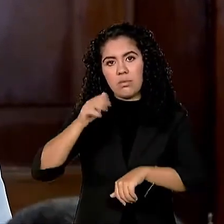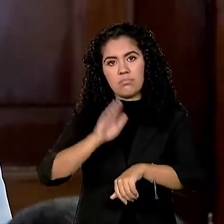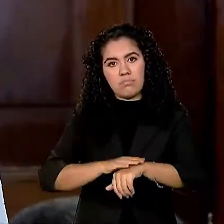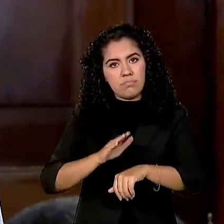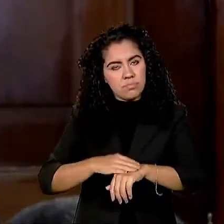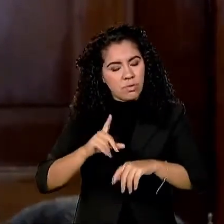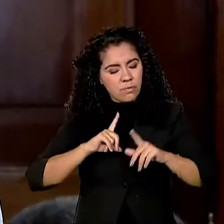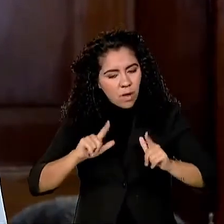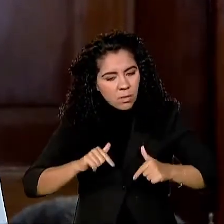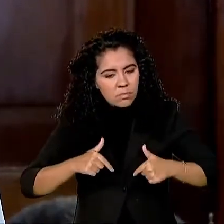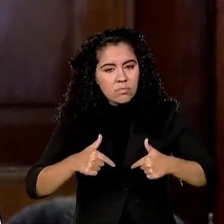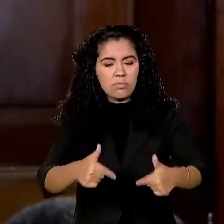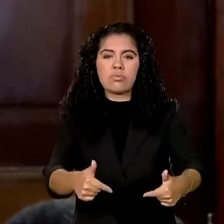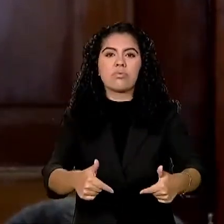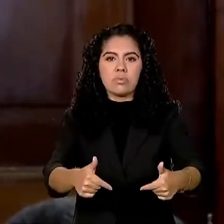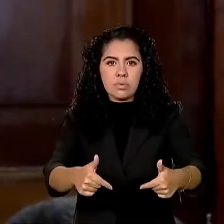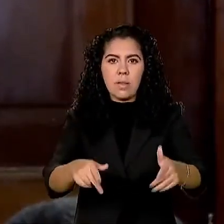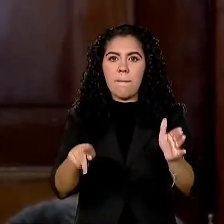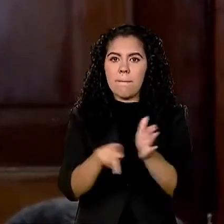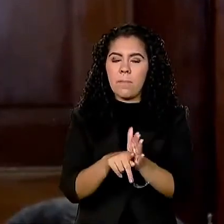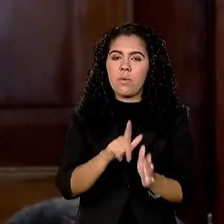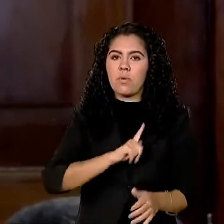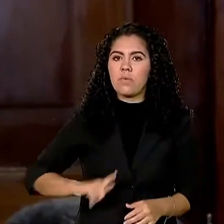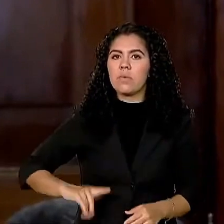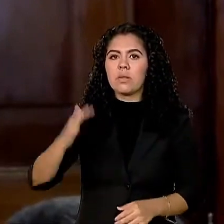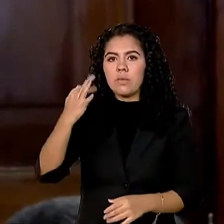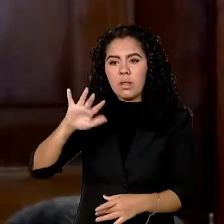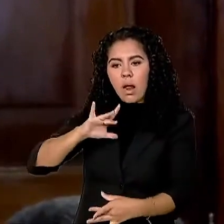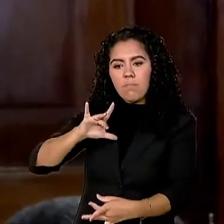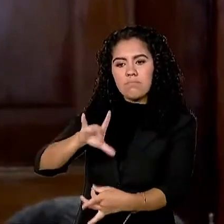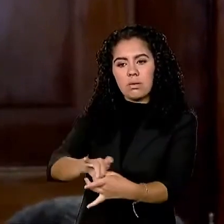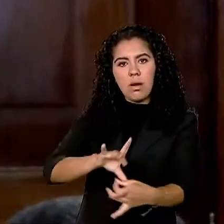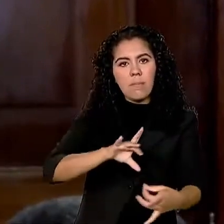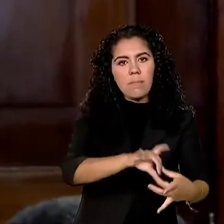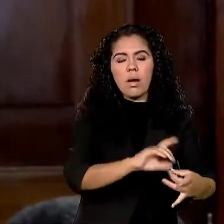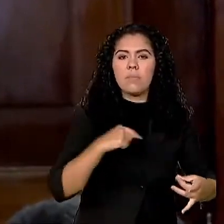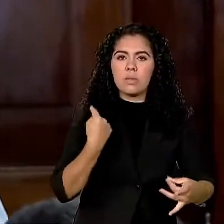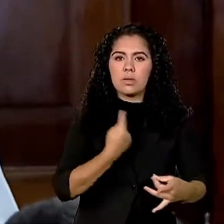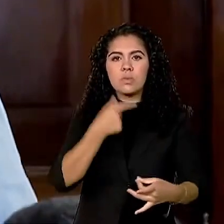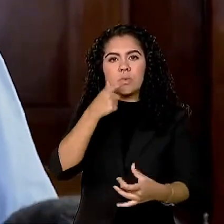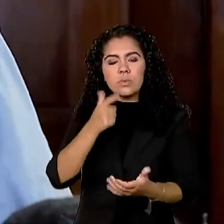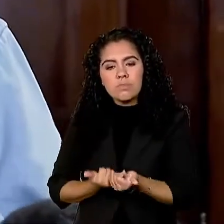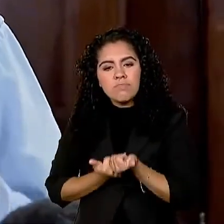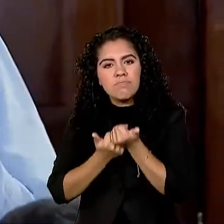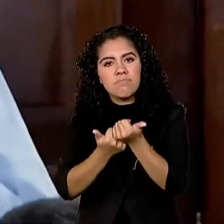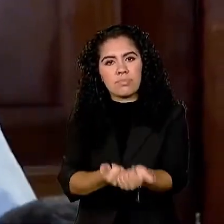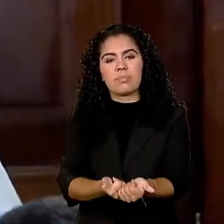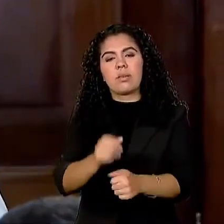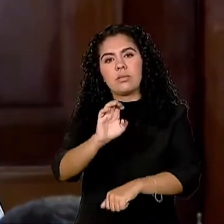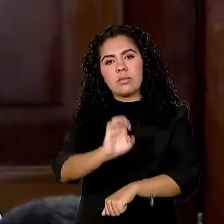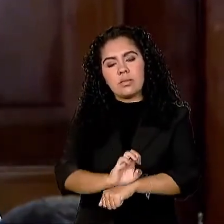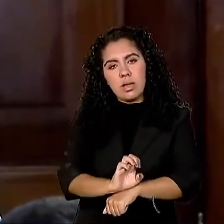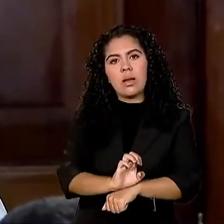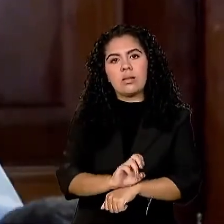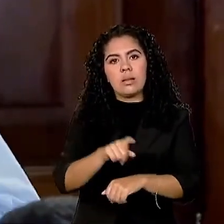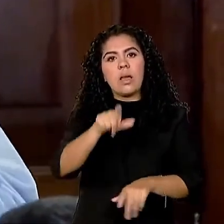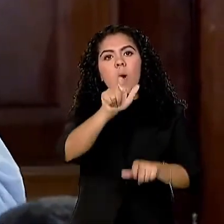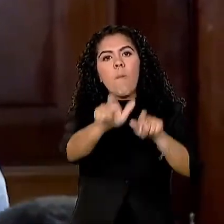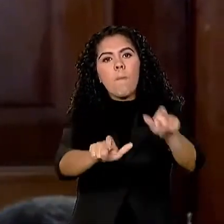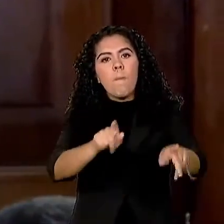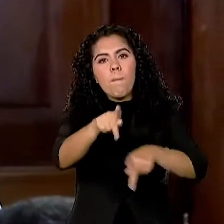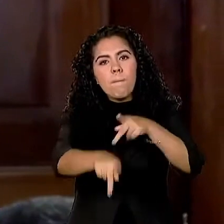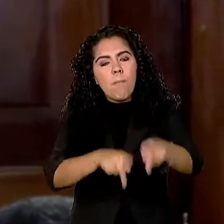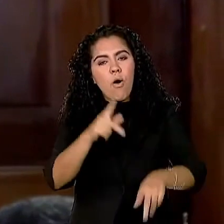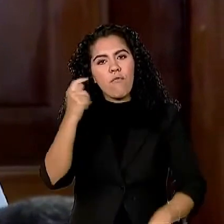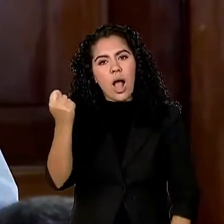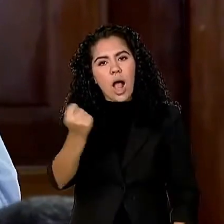federal e suas instituições para que a gente possa dar ao Rio Grande do Sul e ao povo gaúcho e ao povo